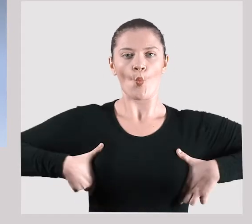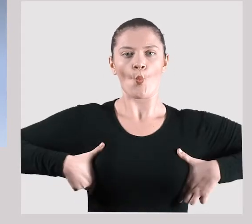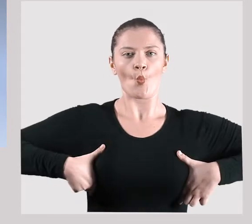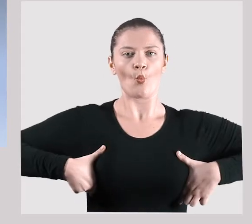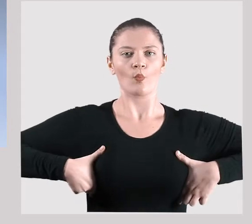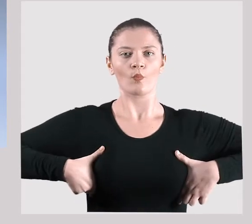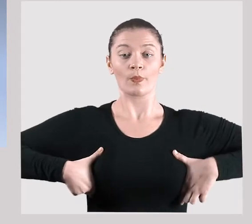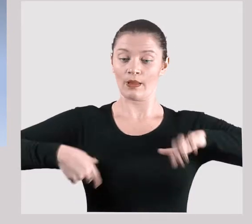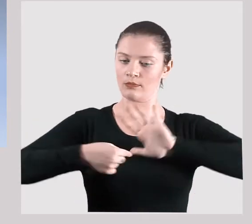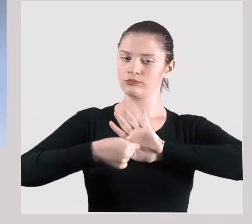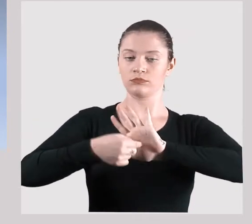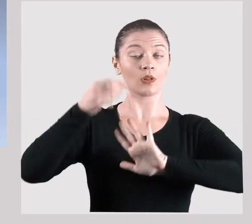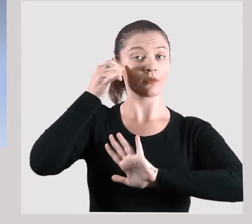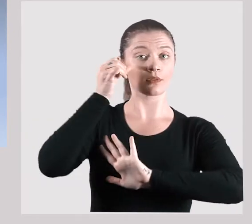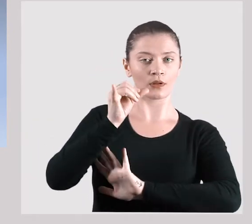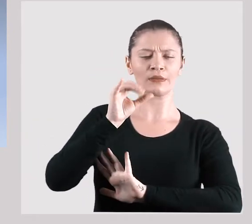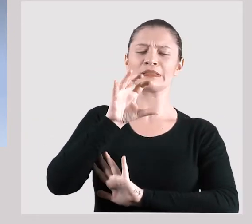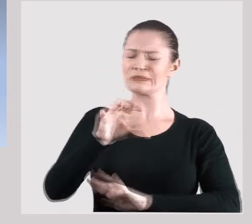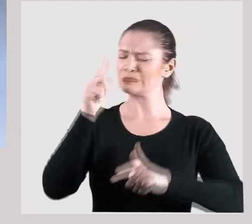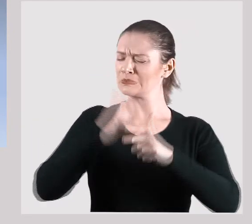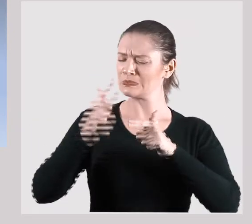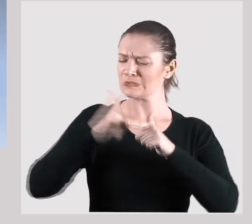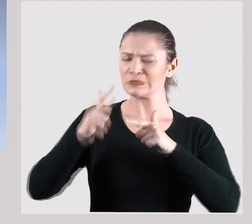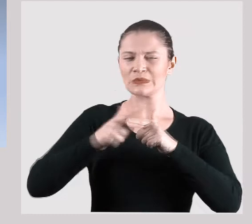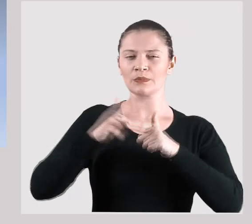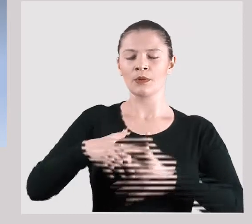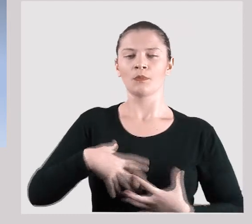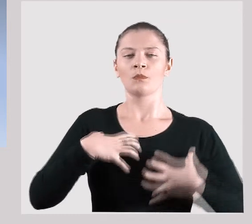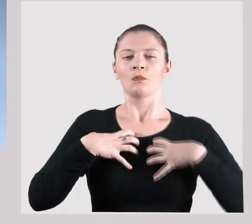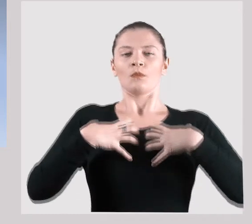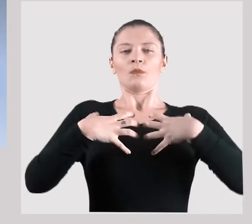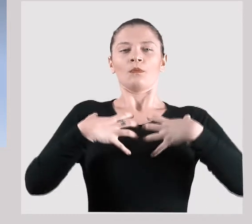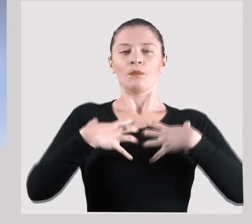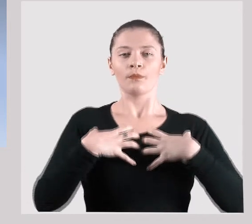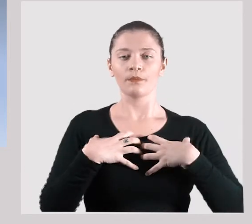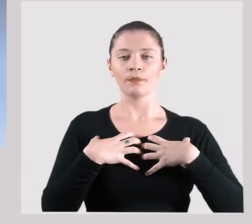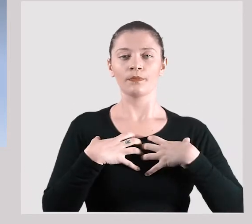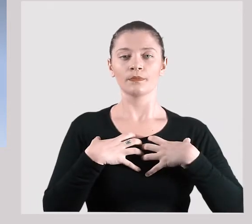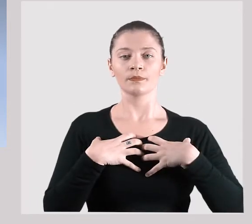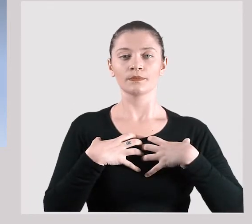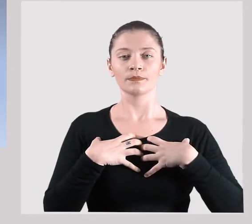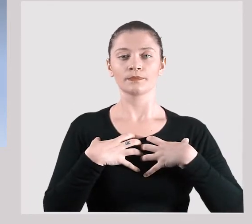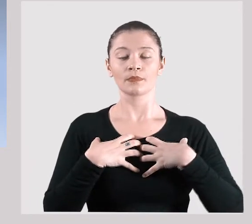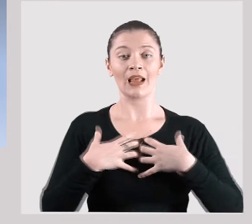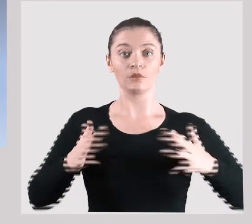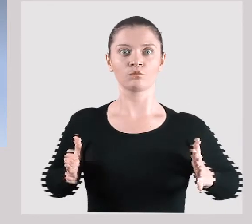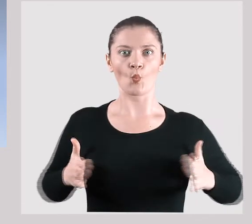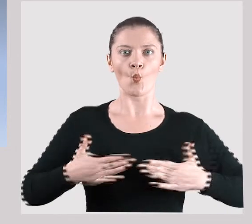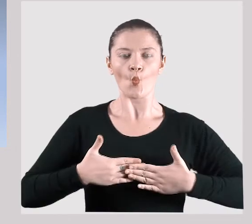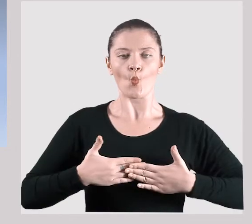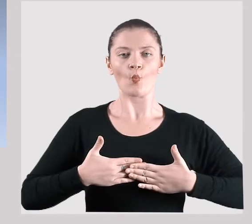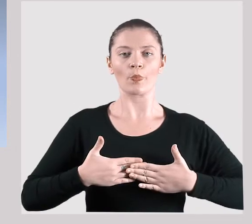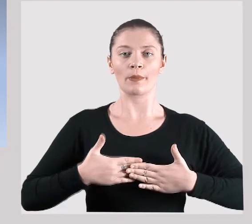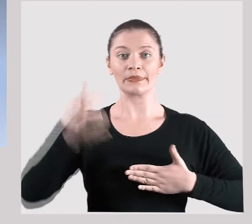problema respiratório. Então elas não conseguem respirar direito, elas espremem mesmo para não crescer as mamas,